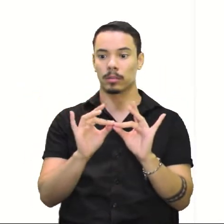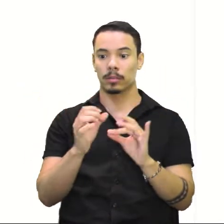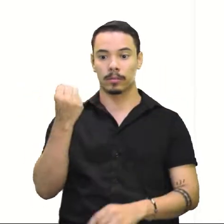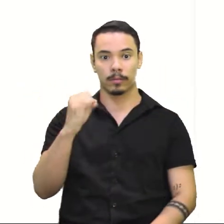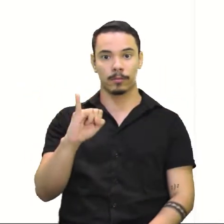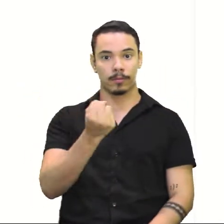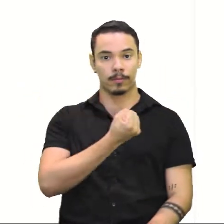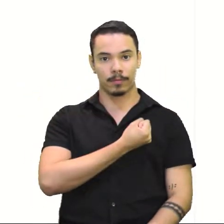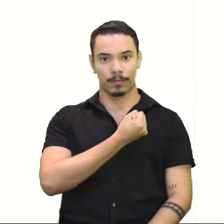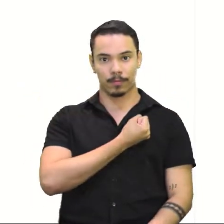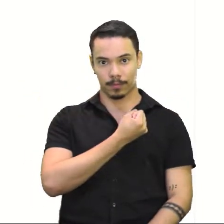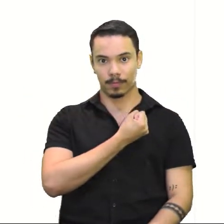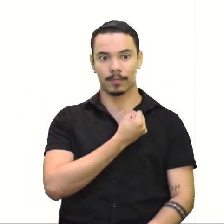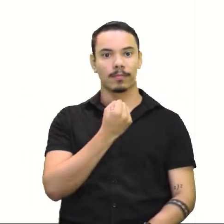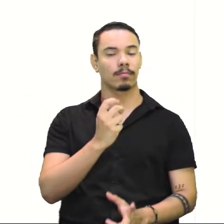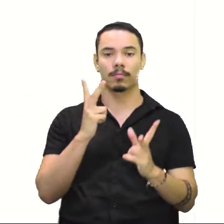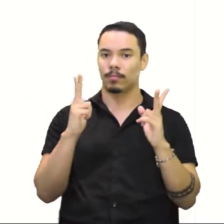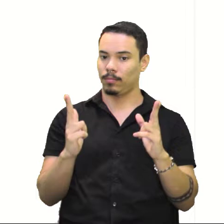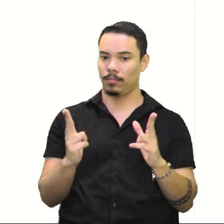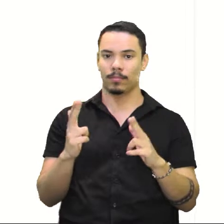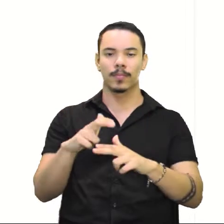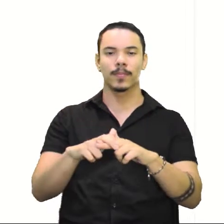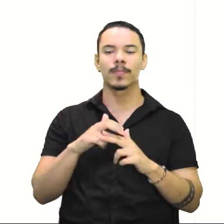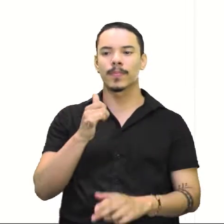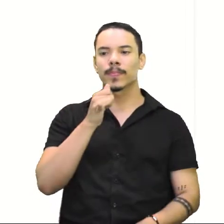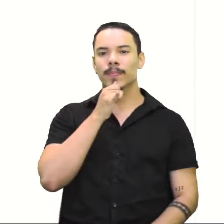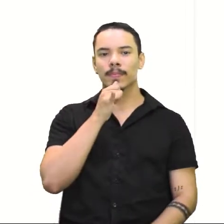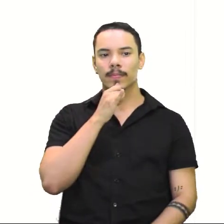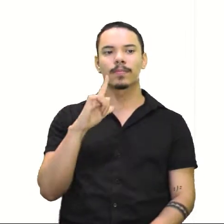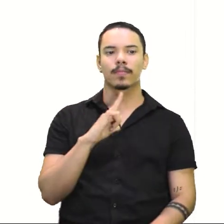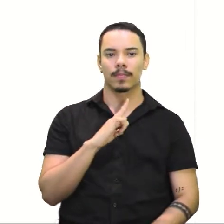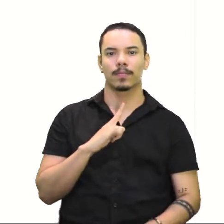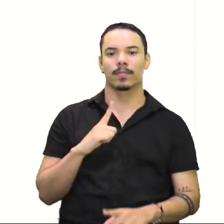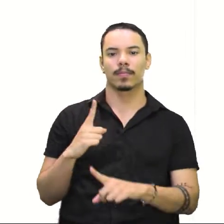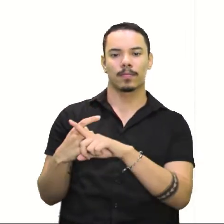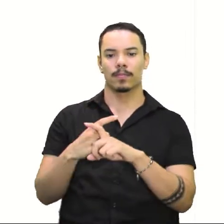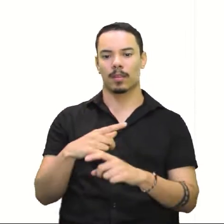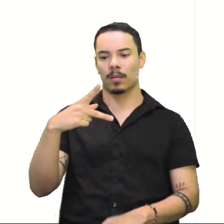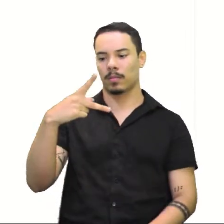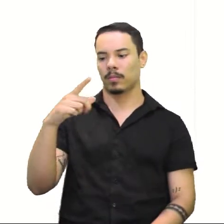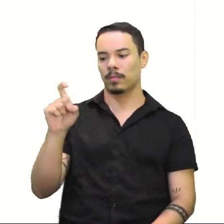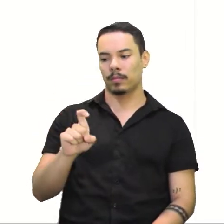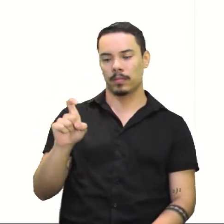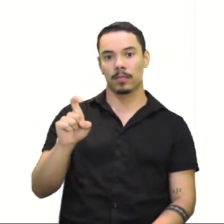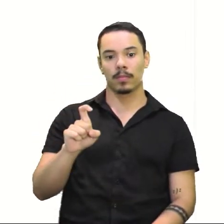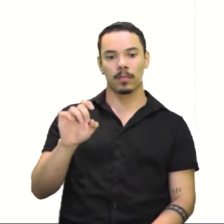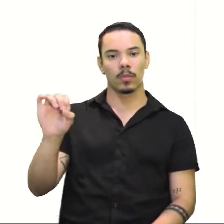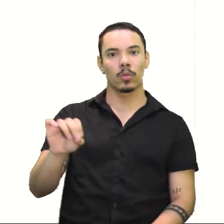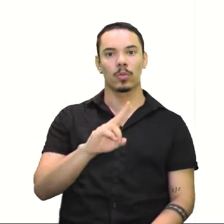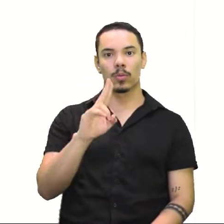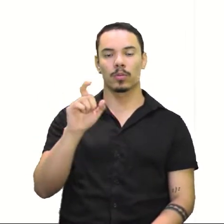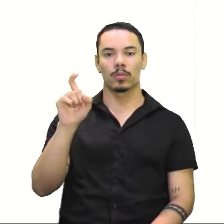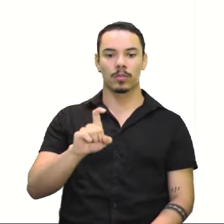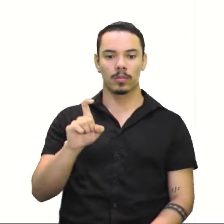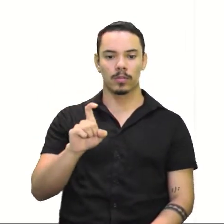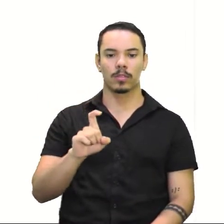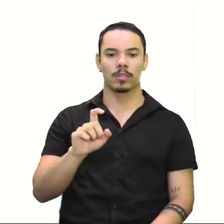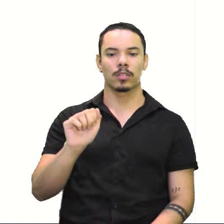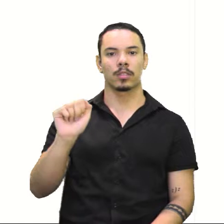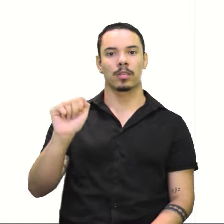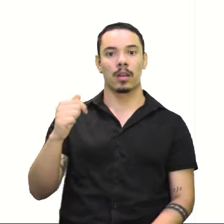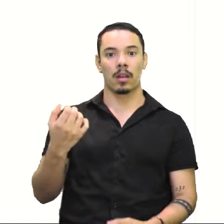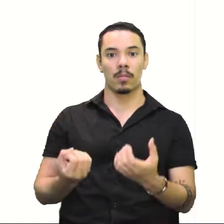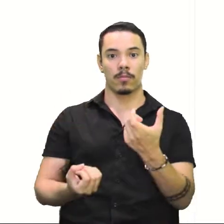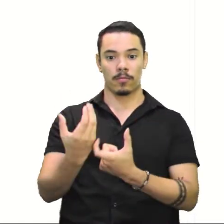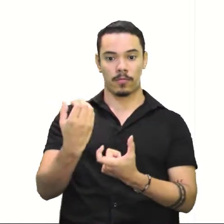valores numéricos são iguais. Então, por exemplo, a gente tem um polinômio, p de x. Ax ao cubo mais bx ao quadrado mais